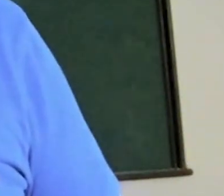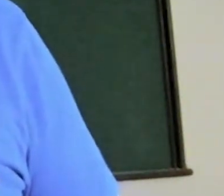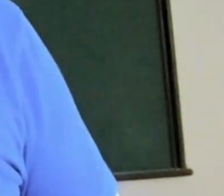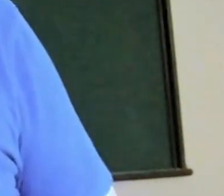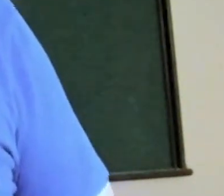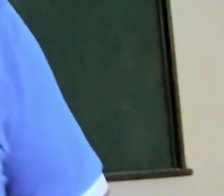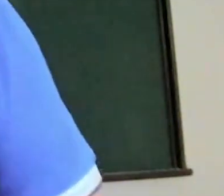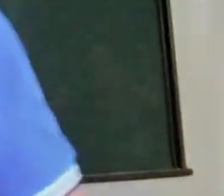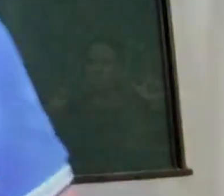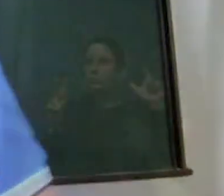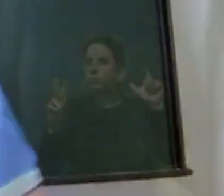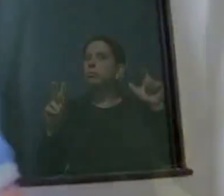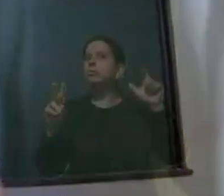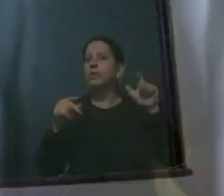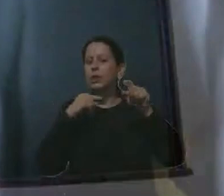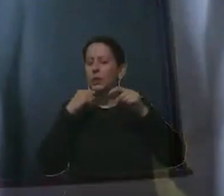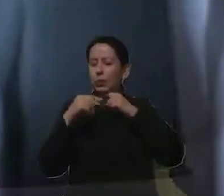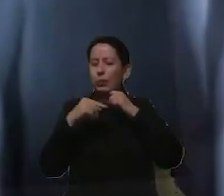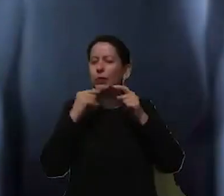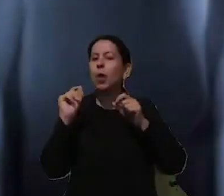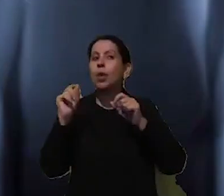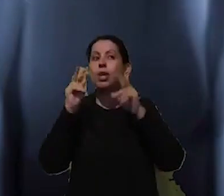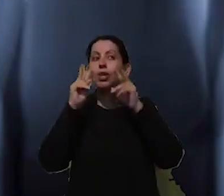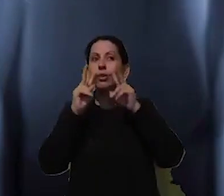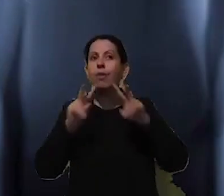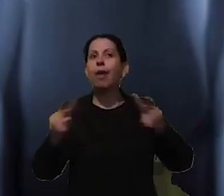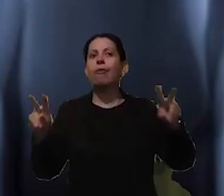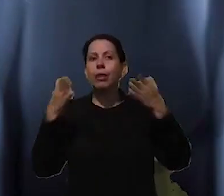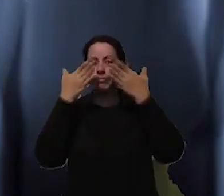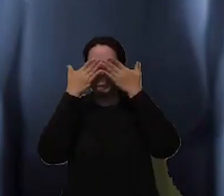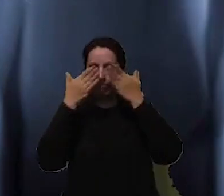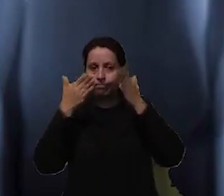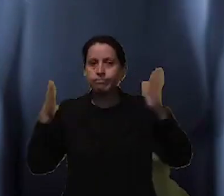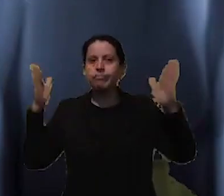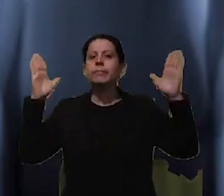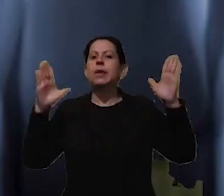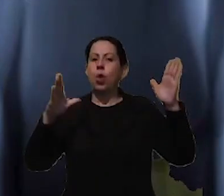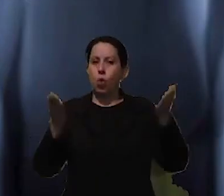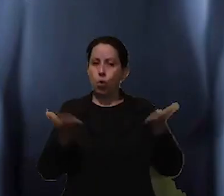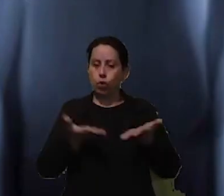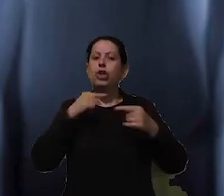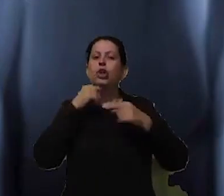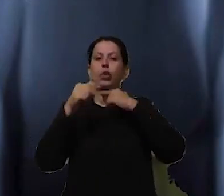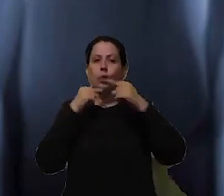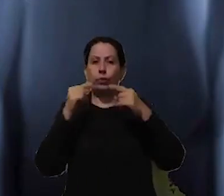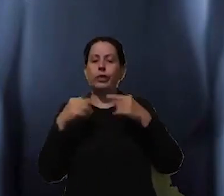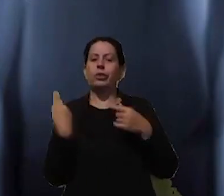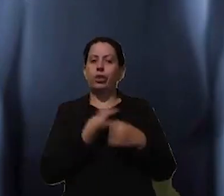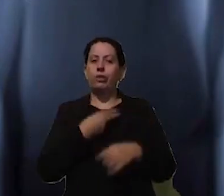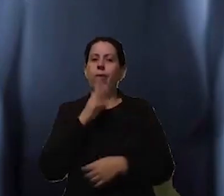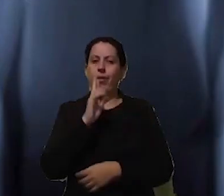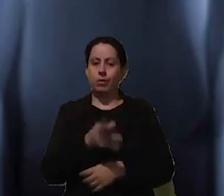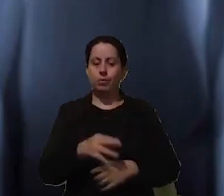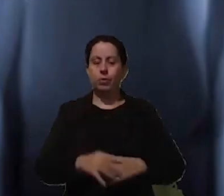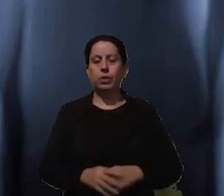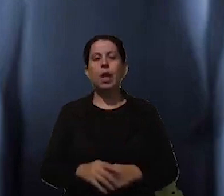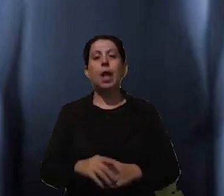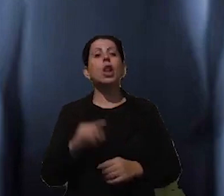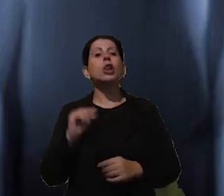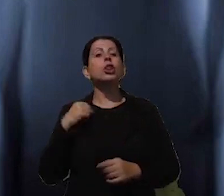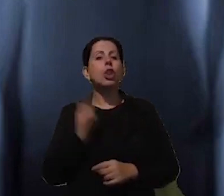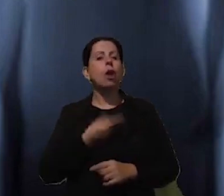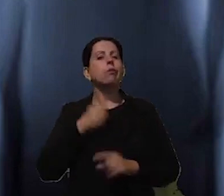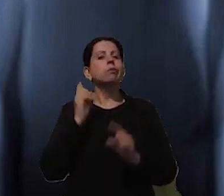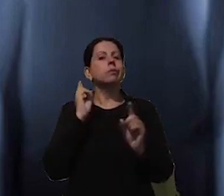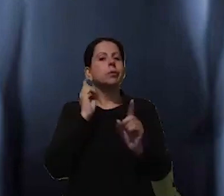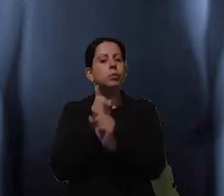Dúvidas, né? Dúvidas nós vamos tirar. O que nós vamos ver? Nós vamos encontrar